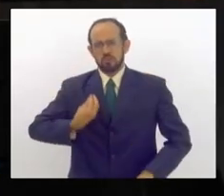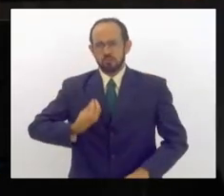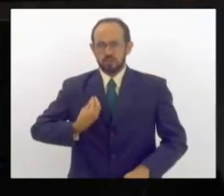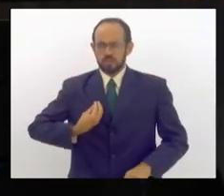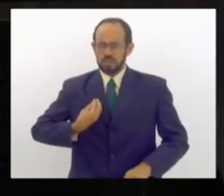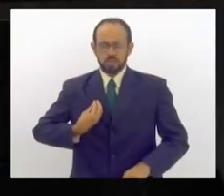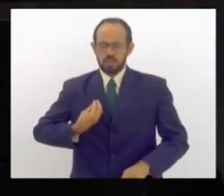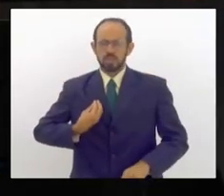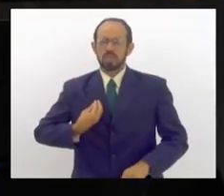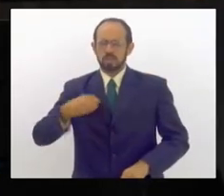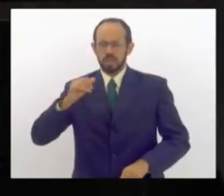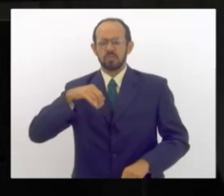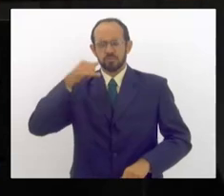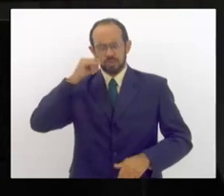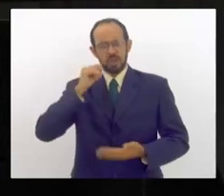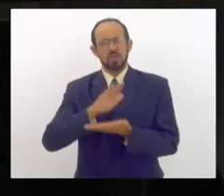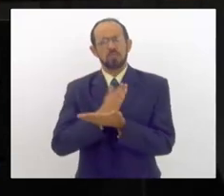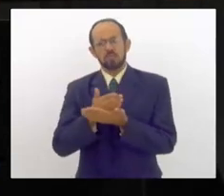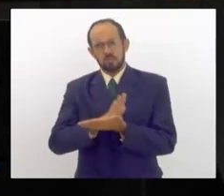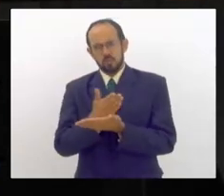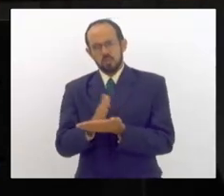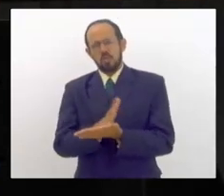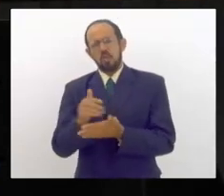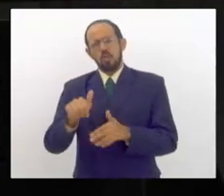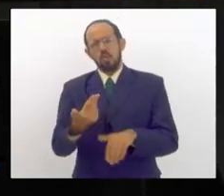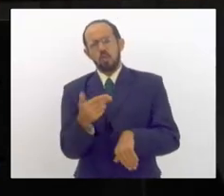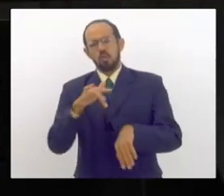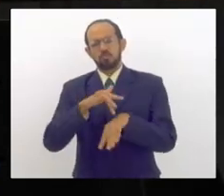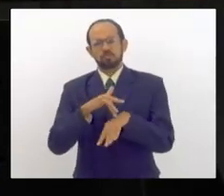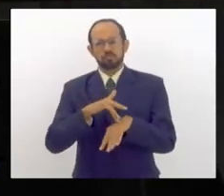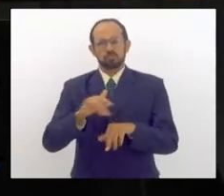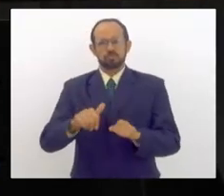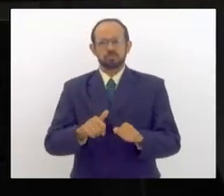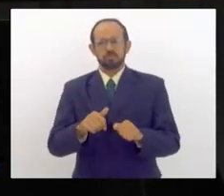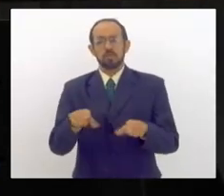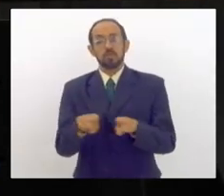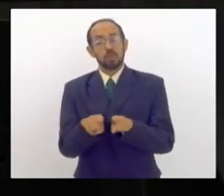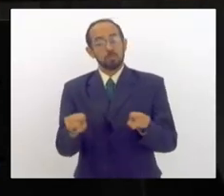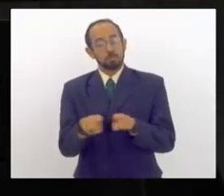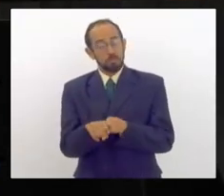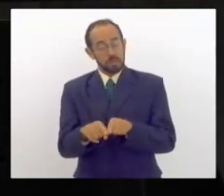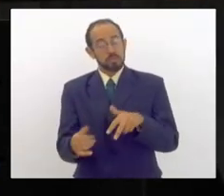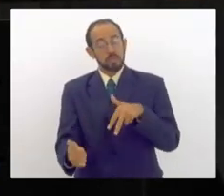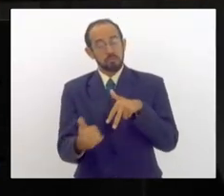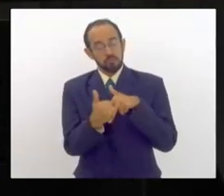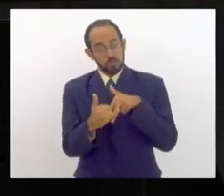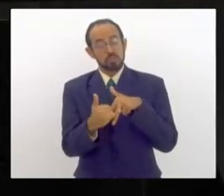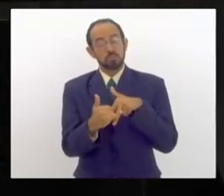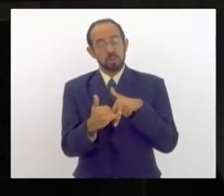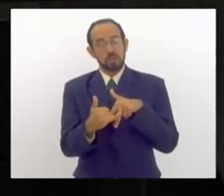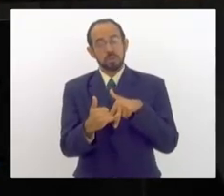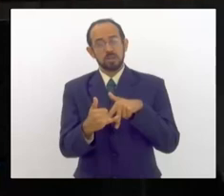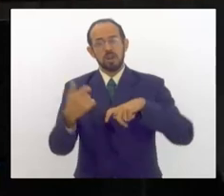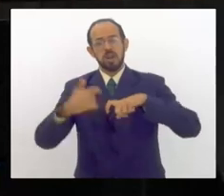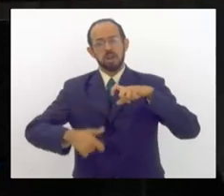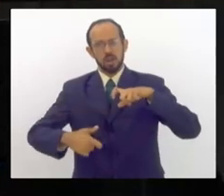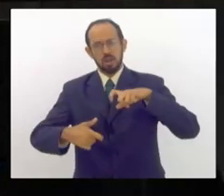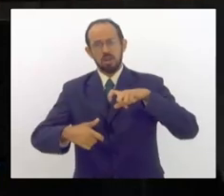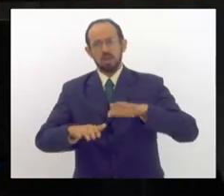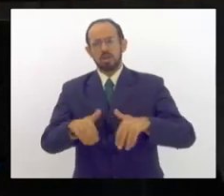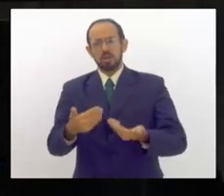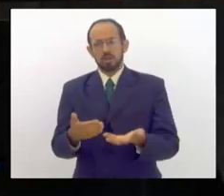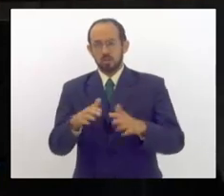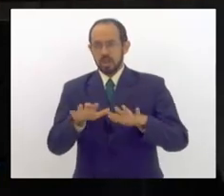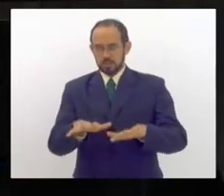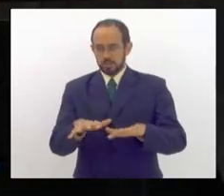ser importunada, sem ser constrangida ou sem ser, inclusive, vítima de estupro. Então, nesse sentido, senhora